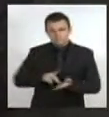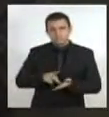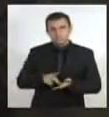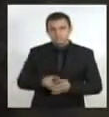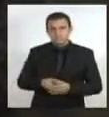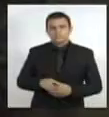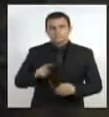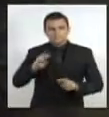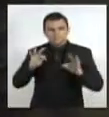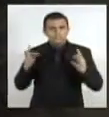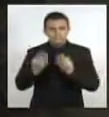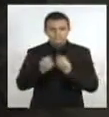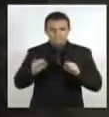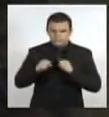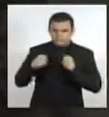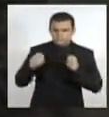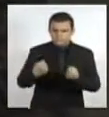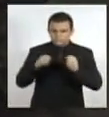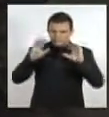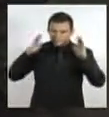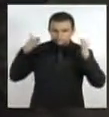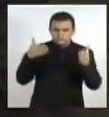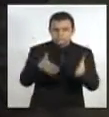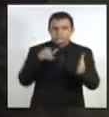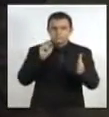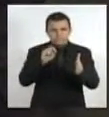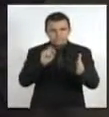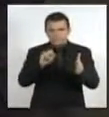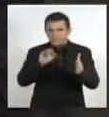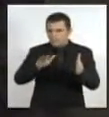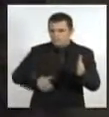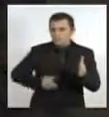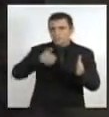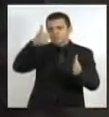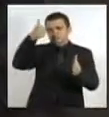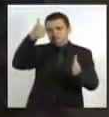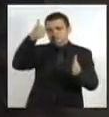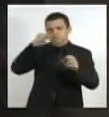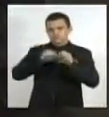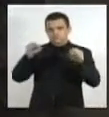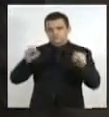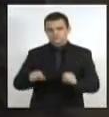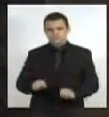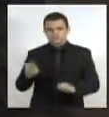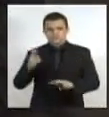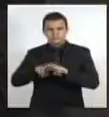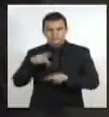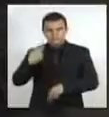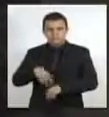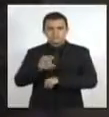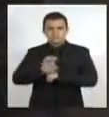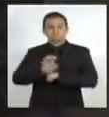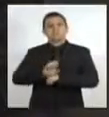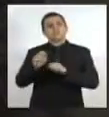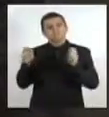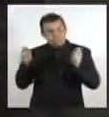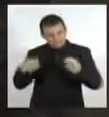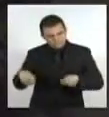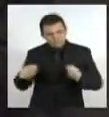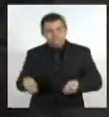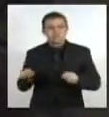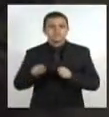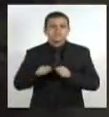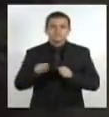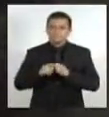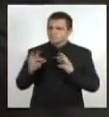os esforços que forem feitos no sentido de aperfeiçoar o sistema penitenciário do nosso Estado deverão ser feitos pela